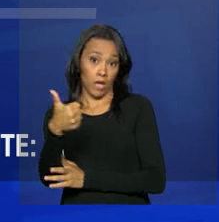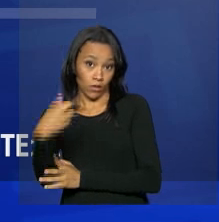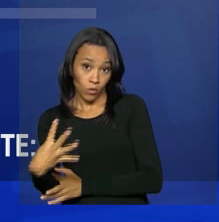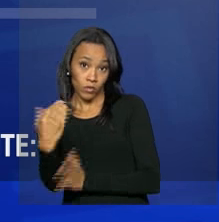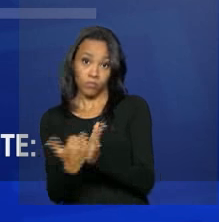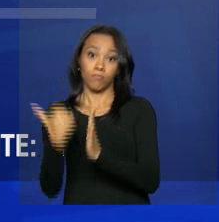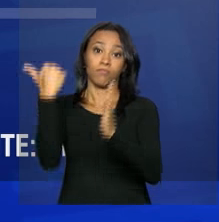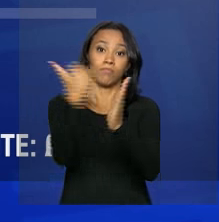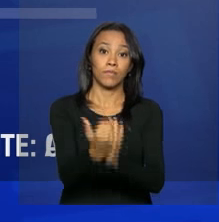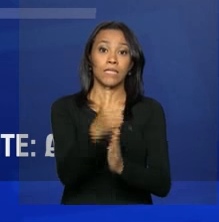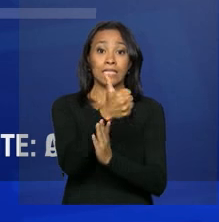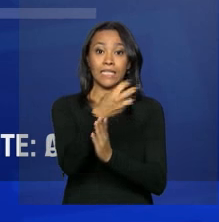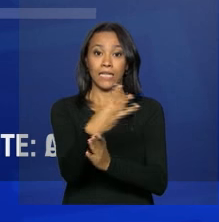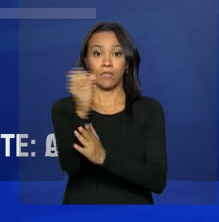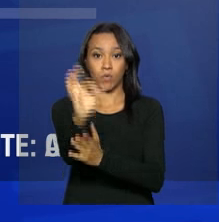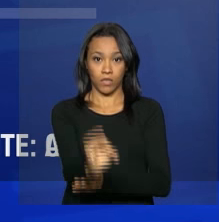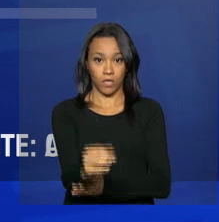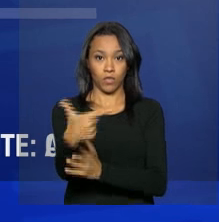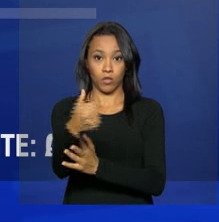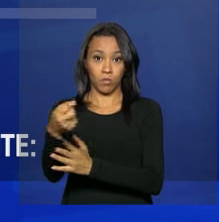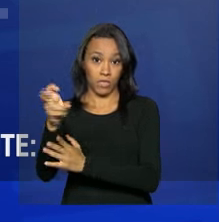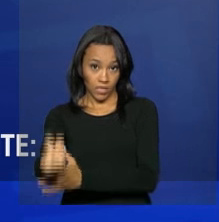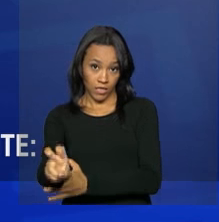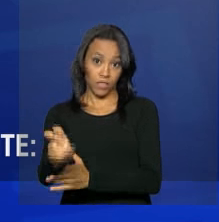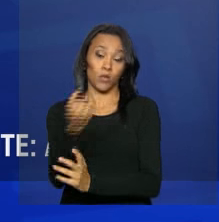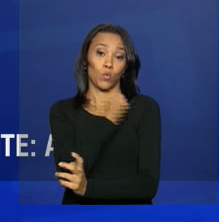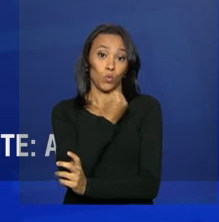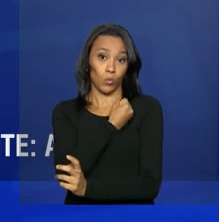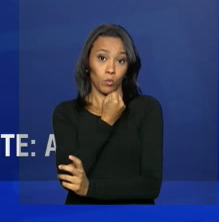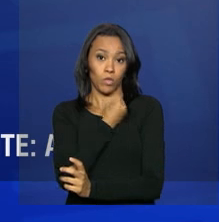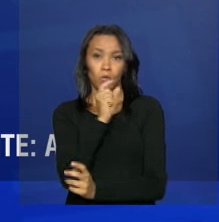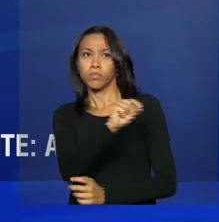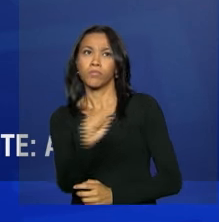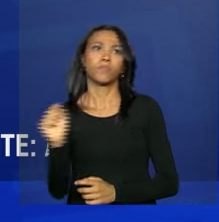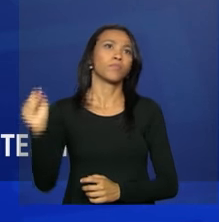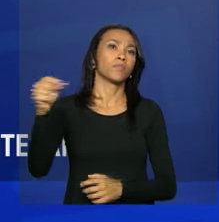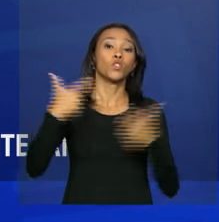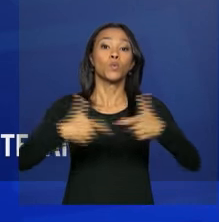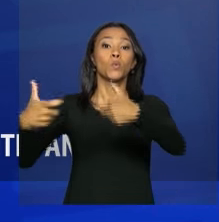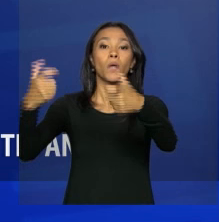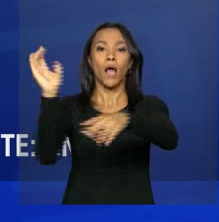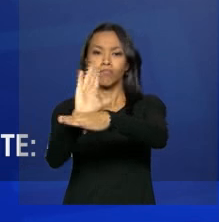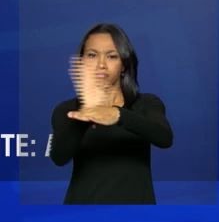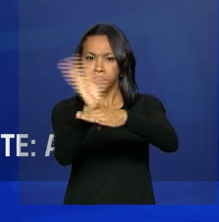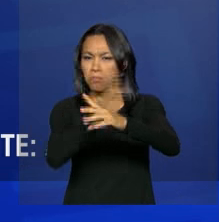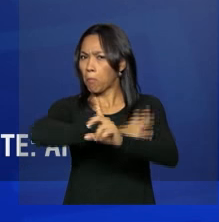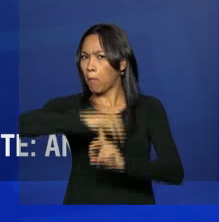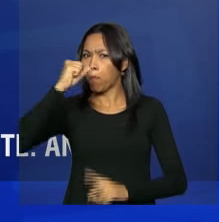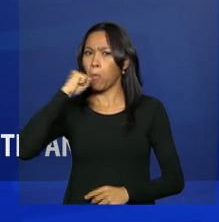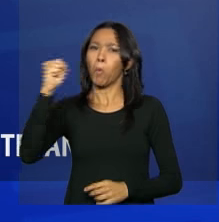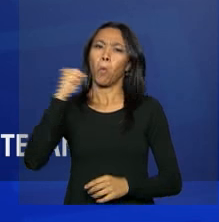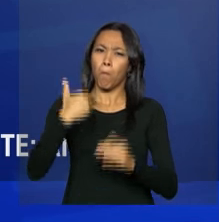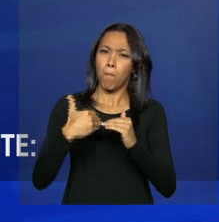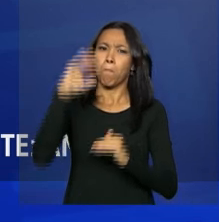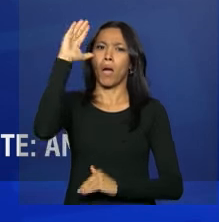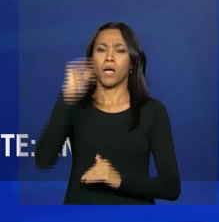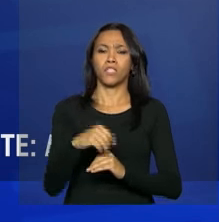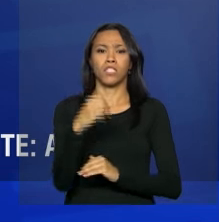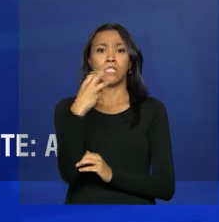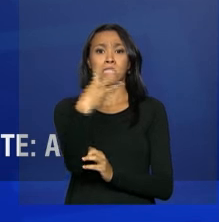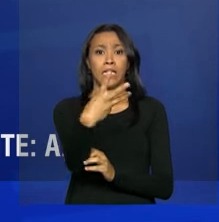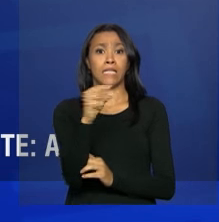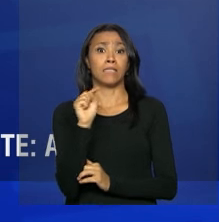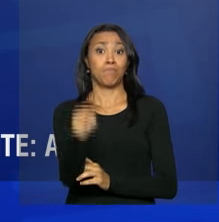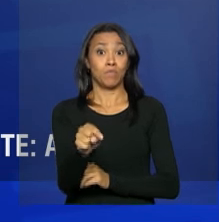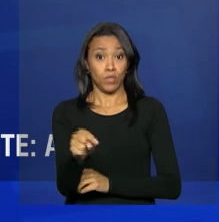para 13% em 2015, enquanto o número de salas de exibição bateu o recorde. Mais de 3 mil salas